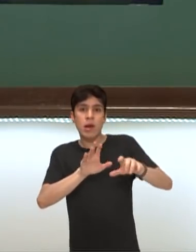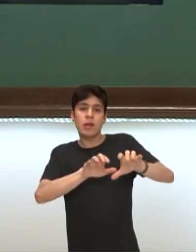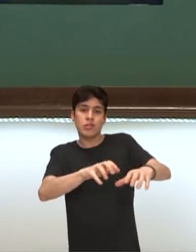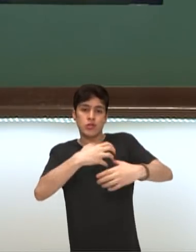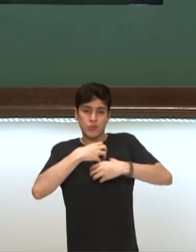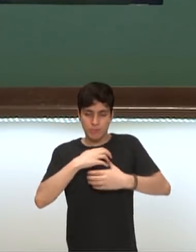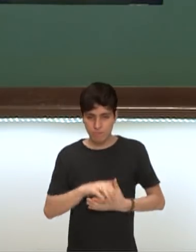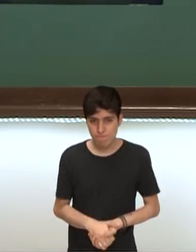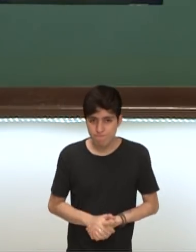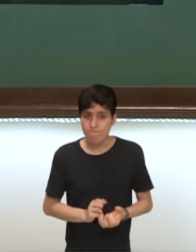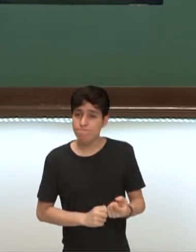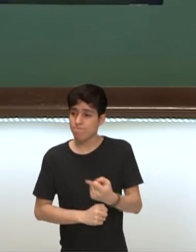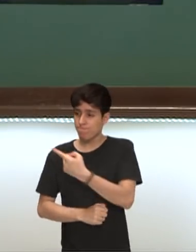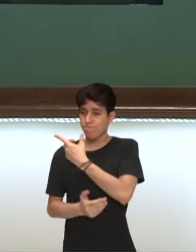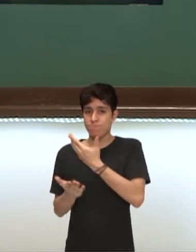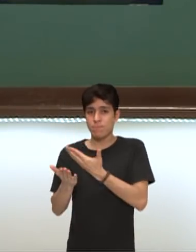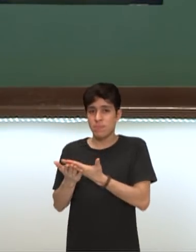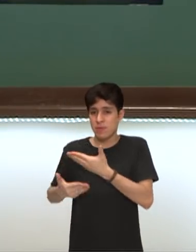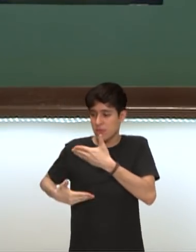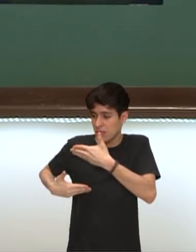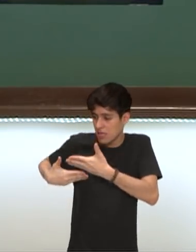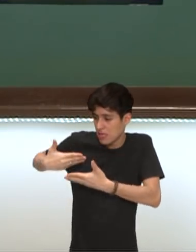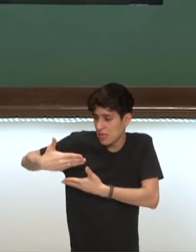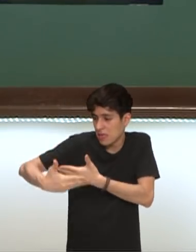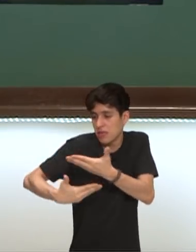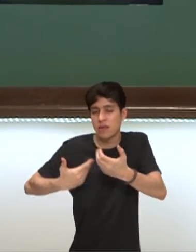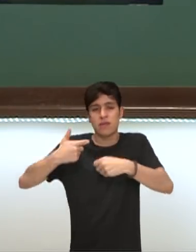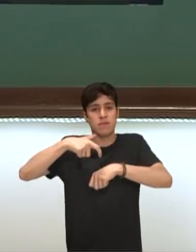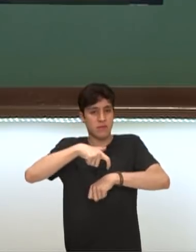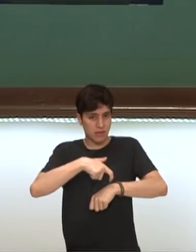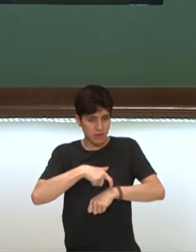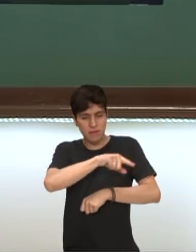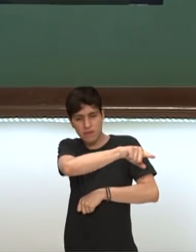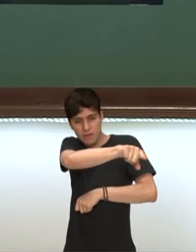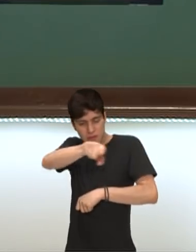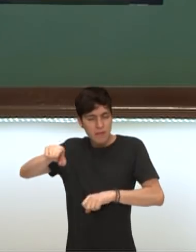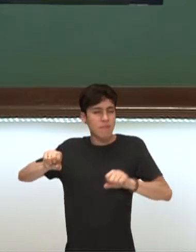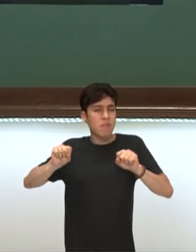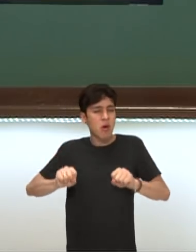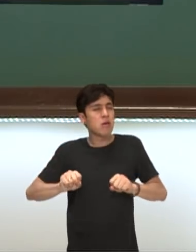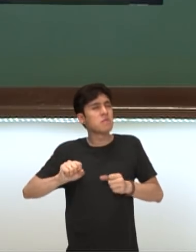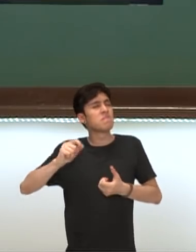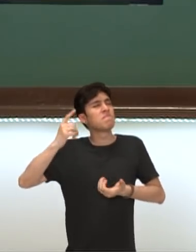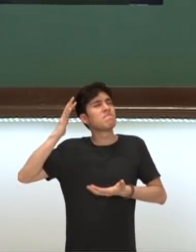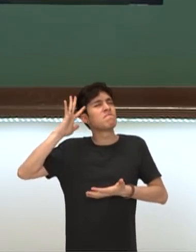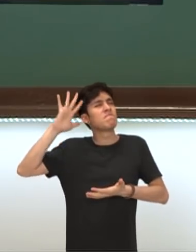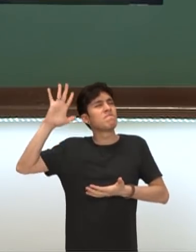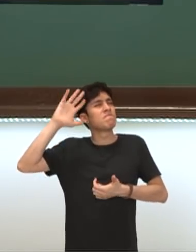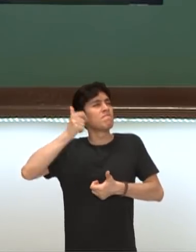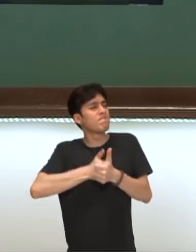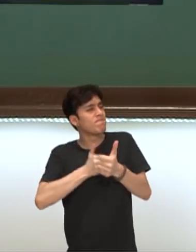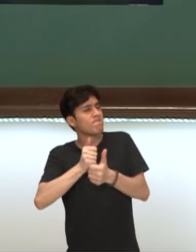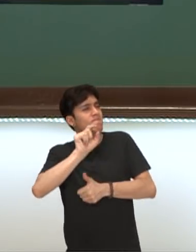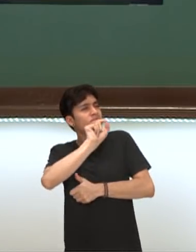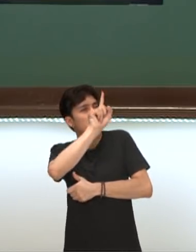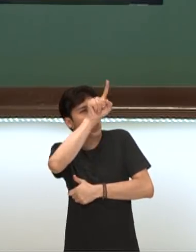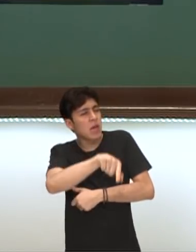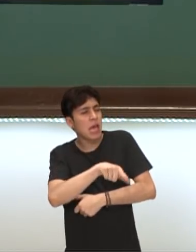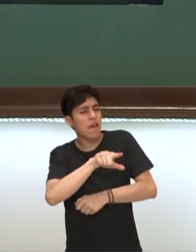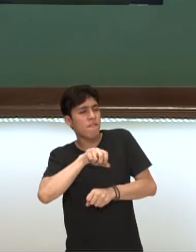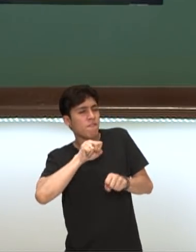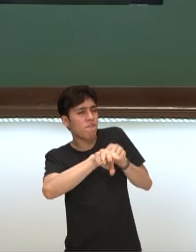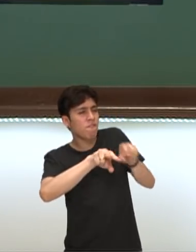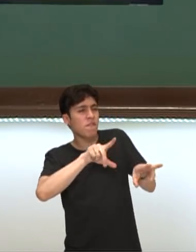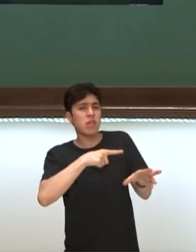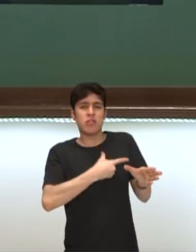aula que vai se desenvolvendo nesse momento, você pode tirar as suas conclusões, se vírus é vivo ou se vírus